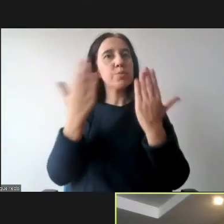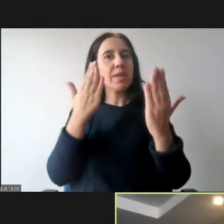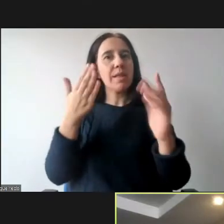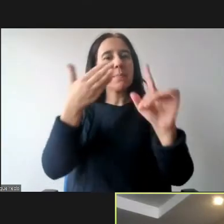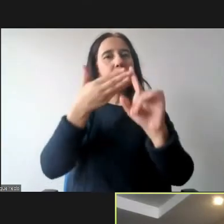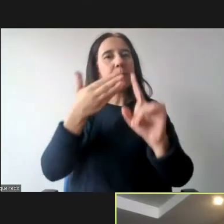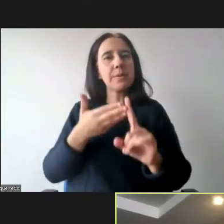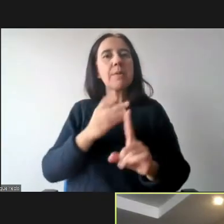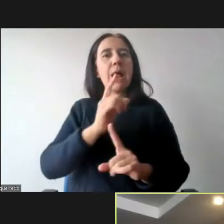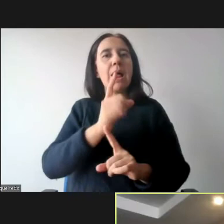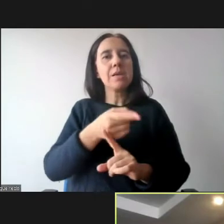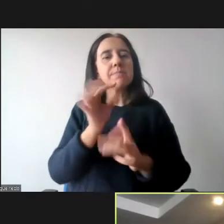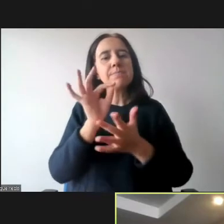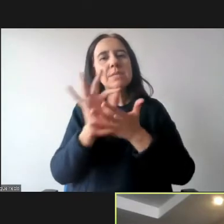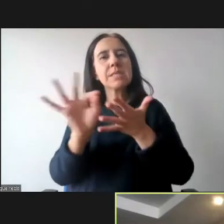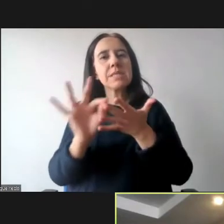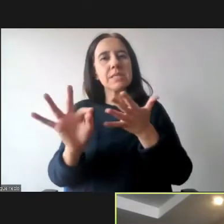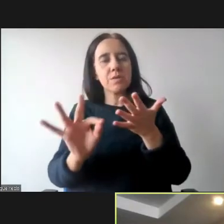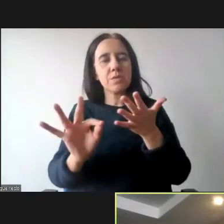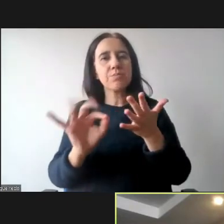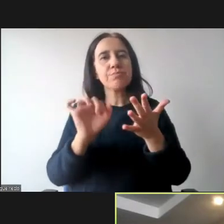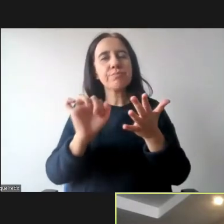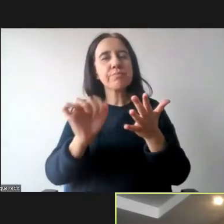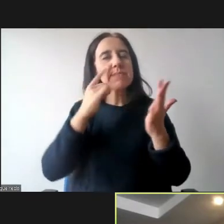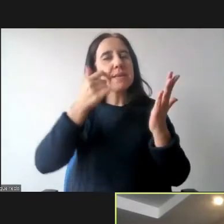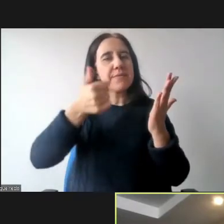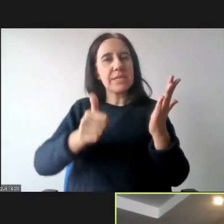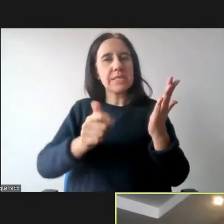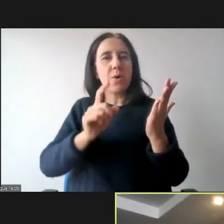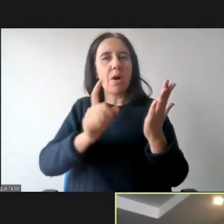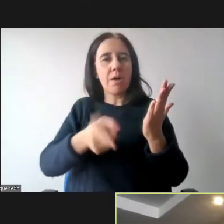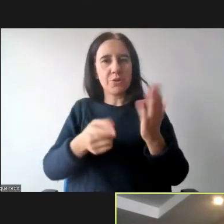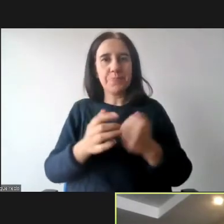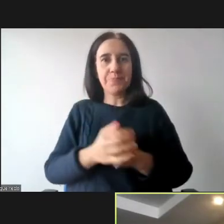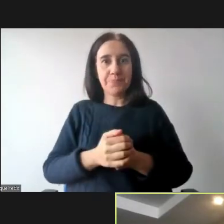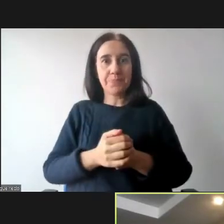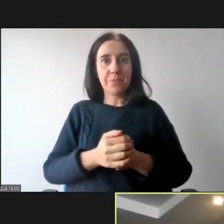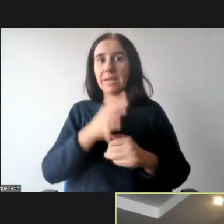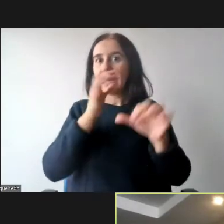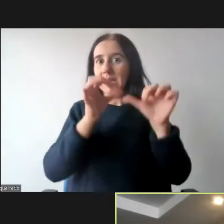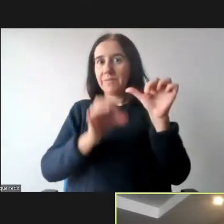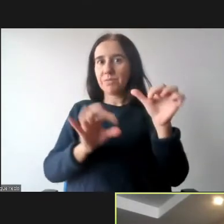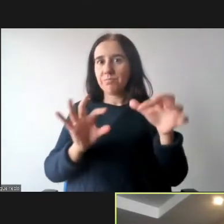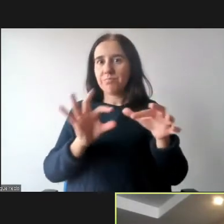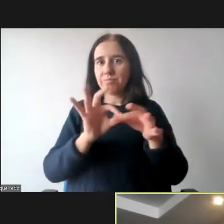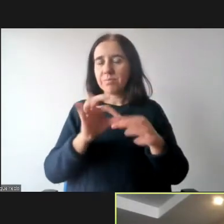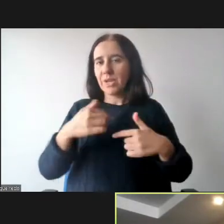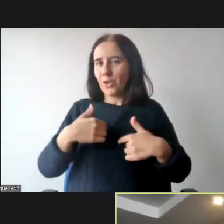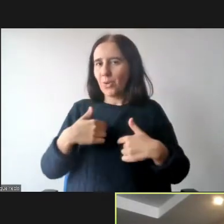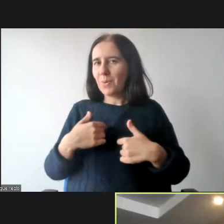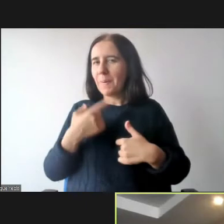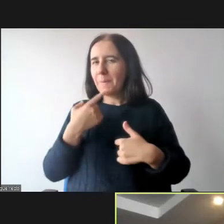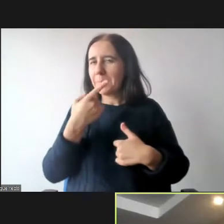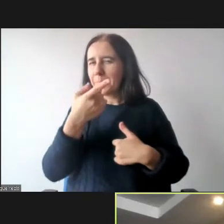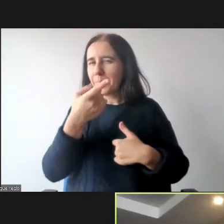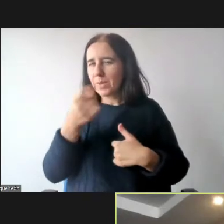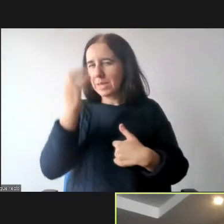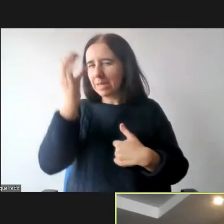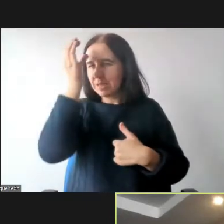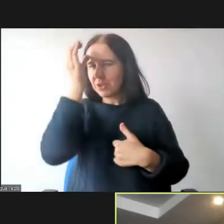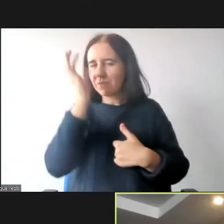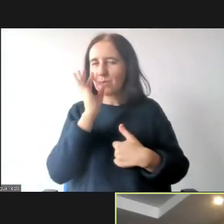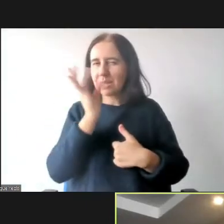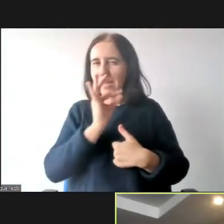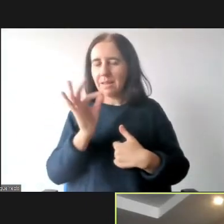proporcionalidade, requisitos de aferição. Na sequência da sua intervenção, eu tentarei fazer algumas perguntas inteligentes,